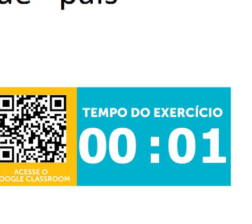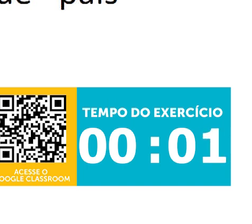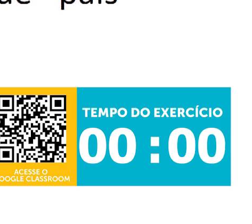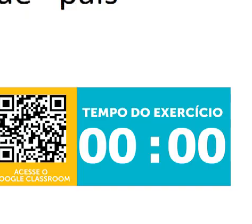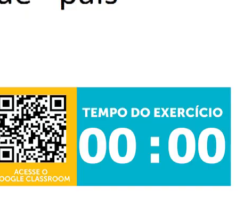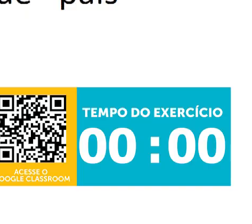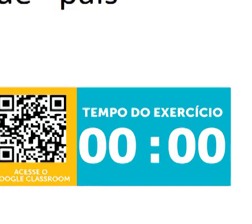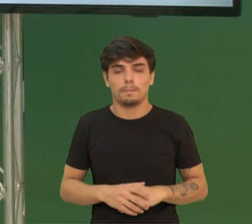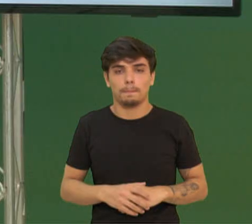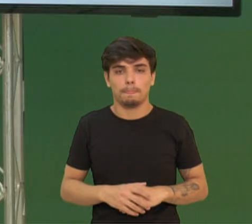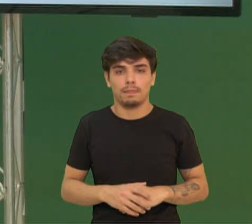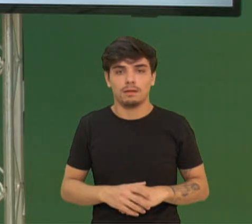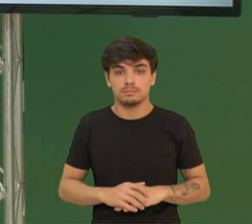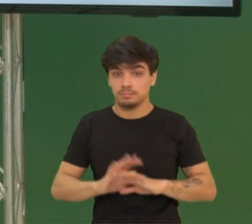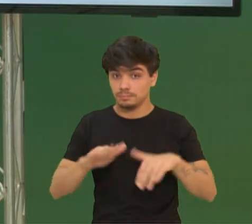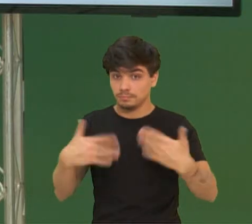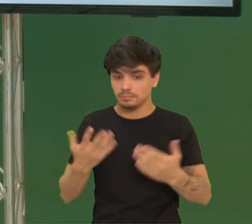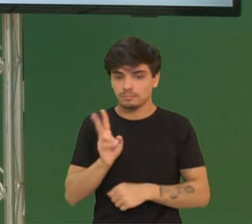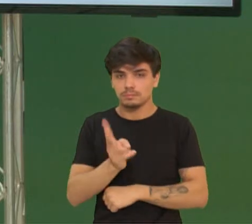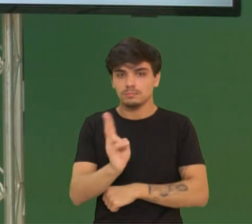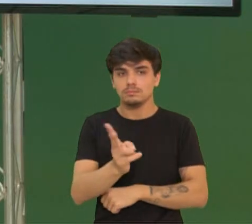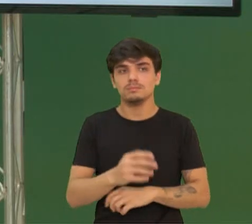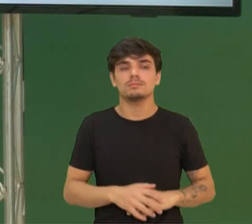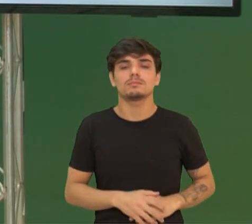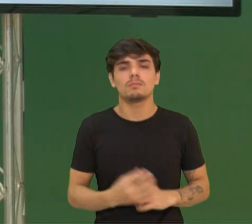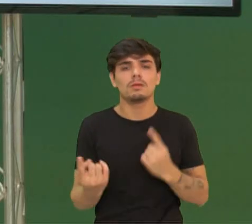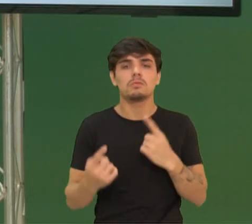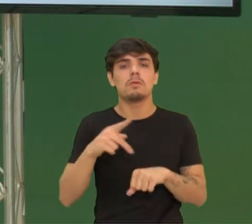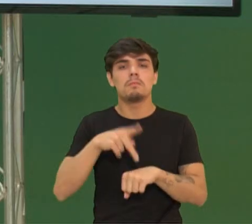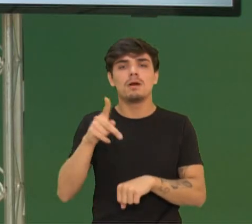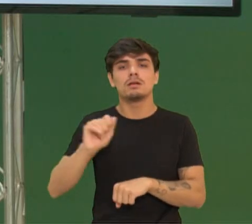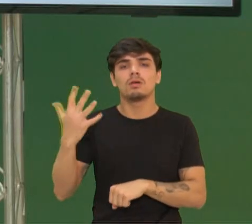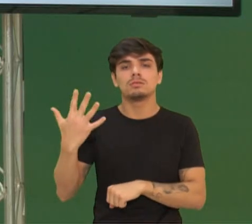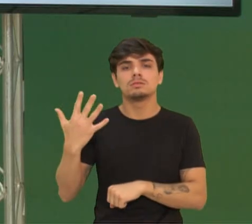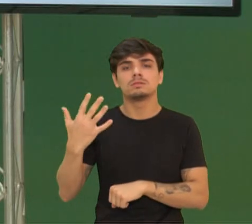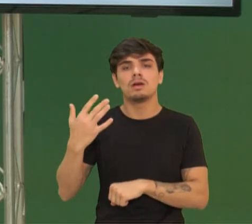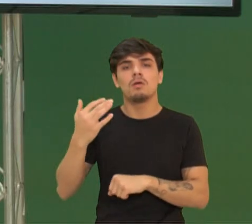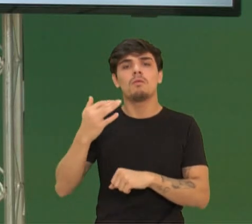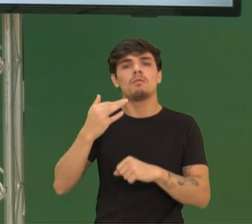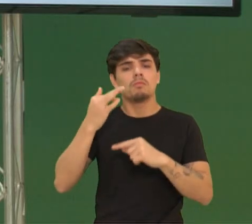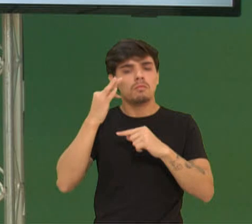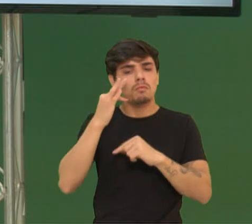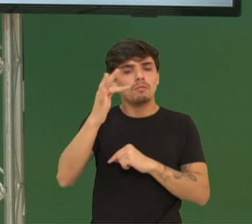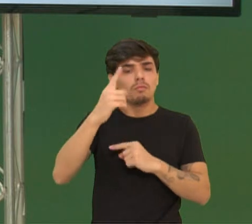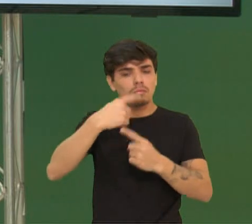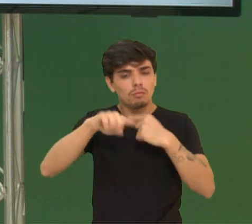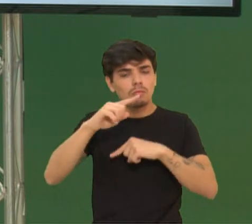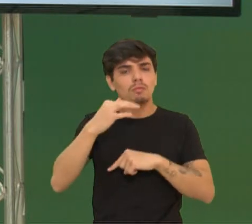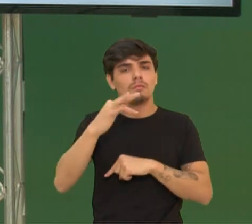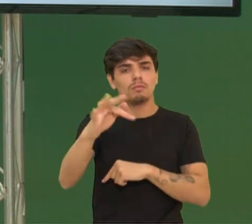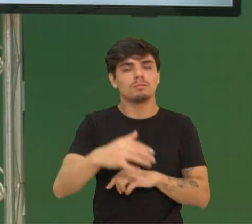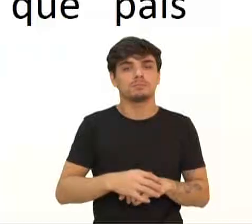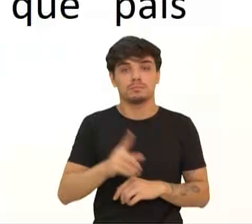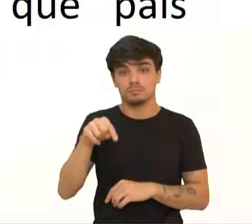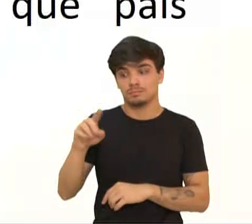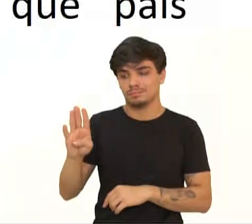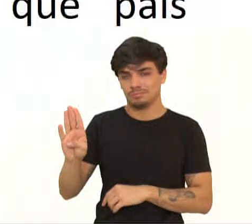a tecnologia. Então, é uma obra escura e trabalhada de cor bem clara aqui na frente. Ciência contra o